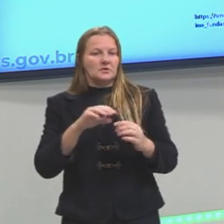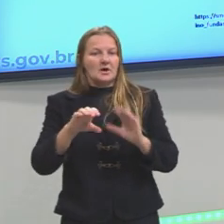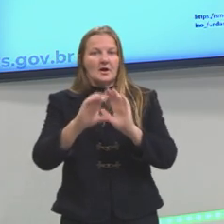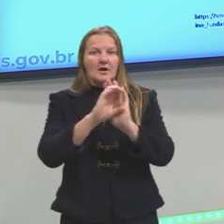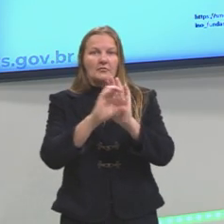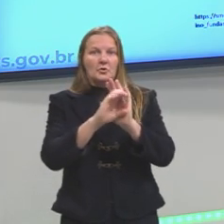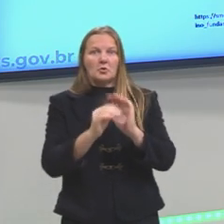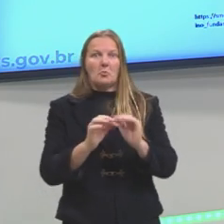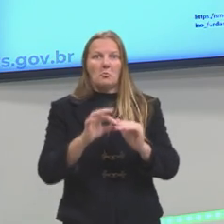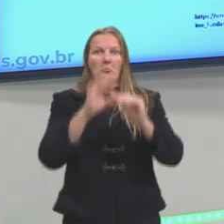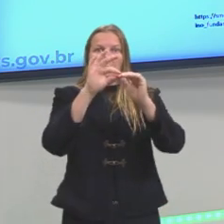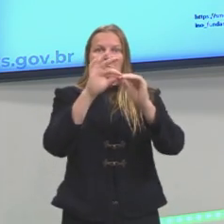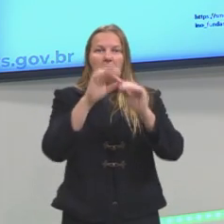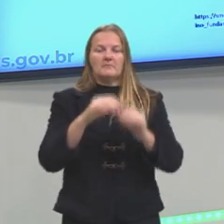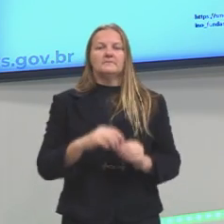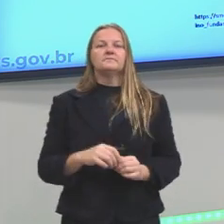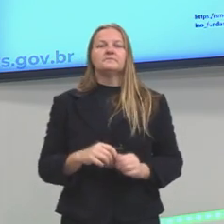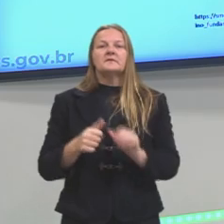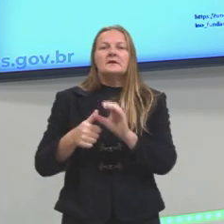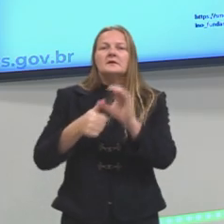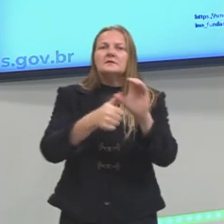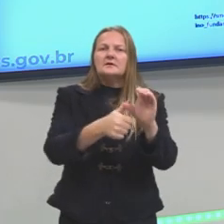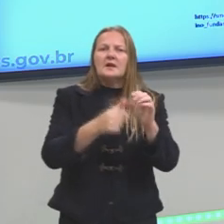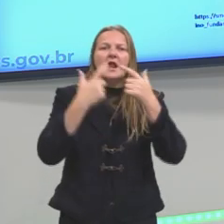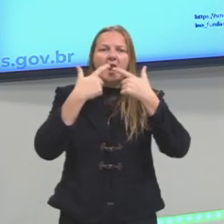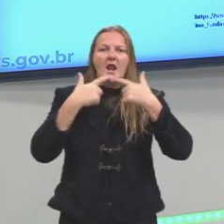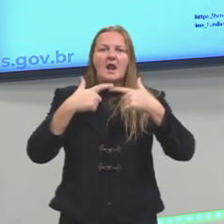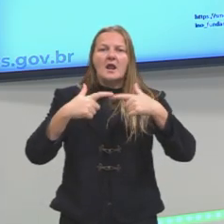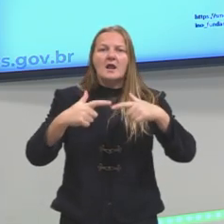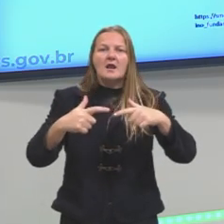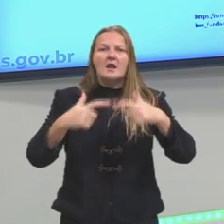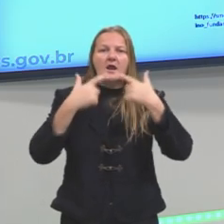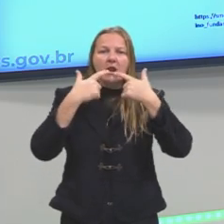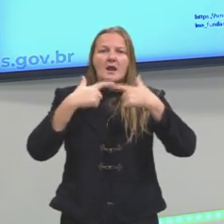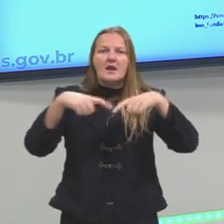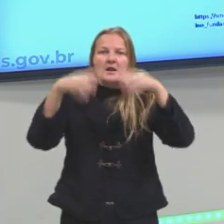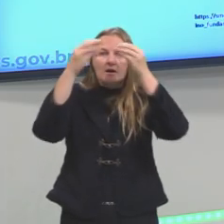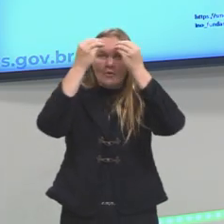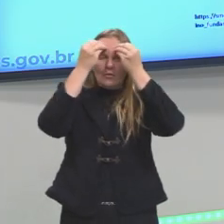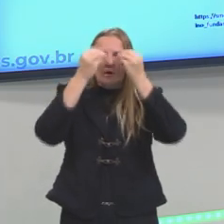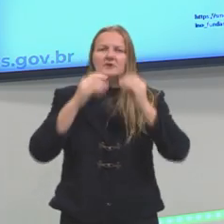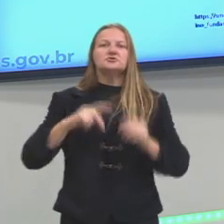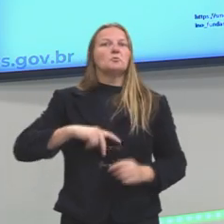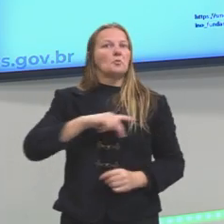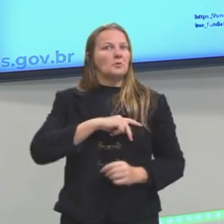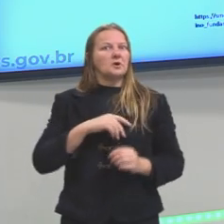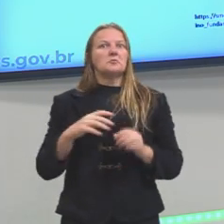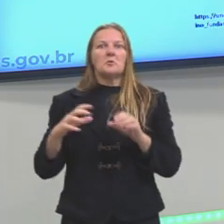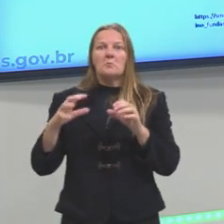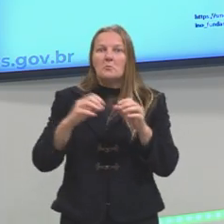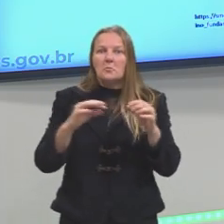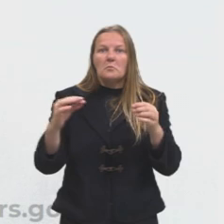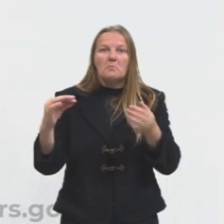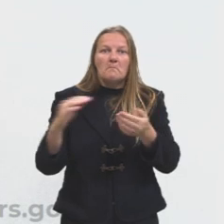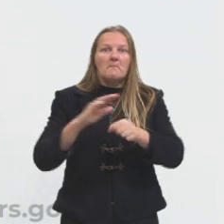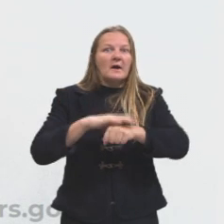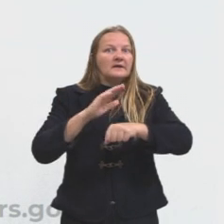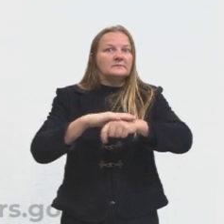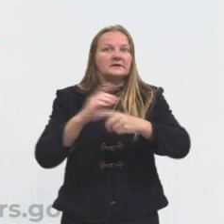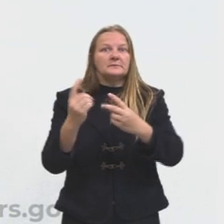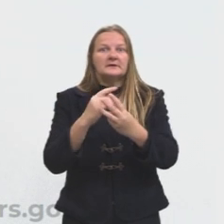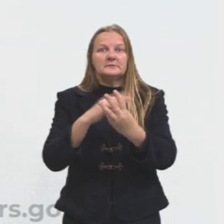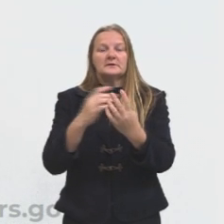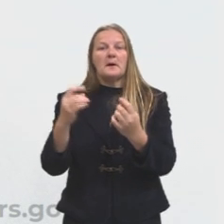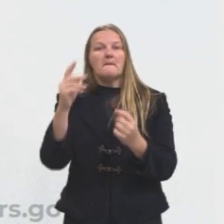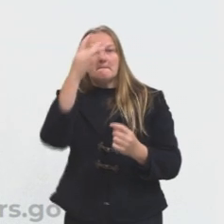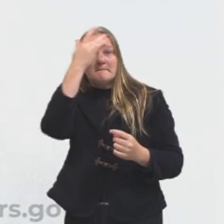a a linguagem do cristianismo é uma linguagem muito popular ela consegue muitos abertos Até que em 320